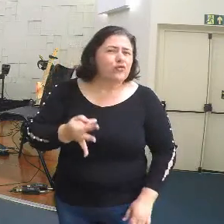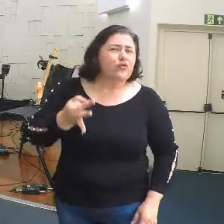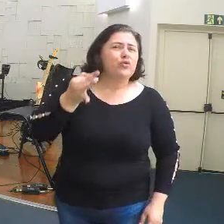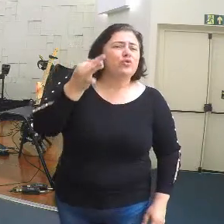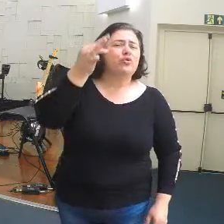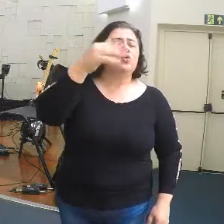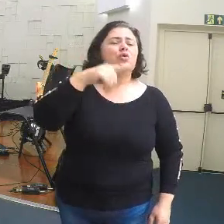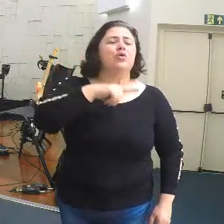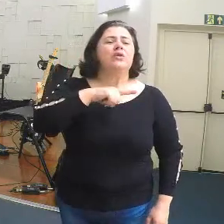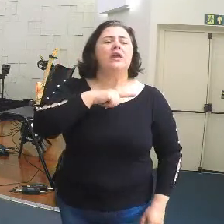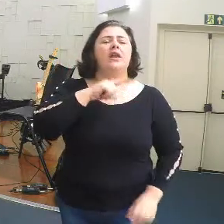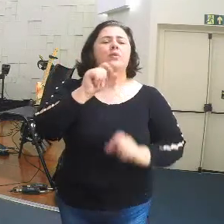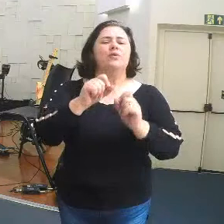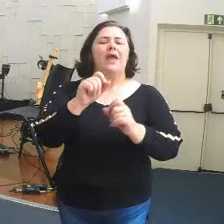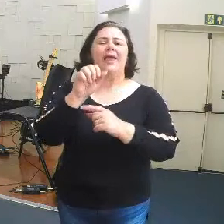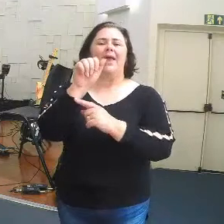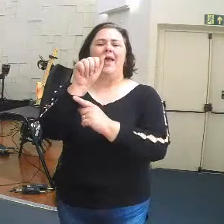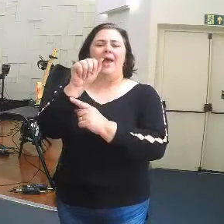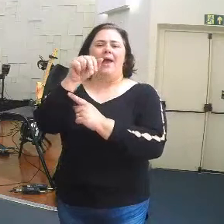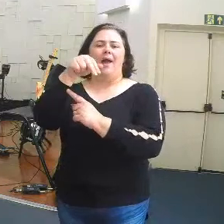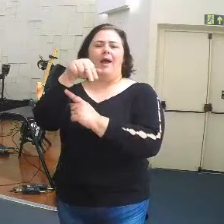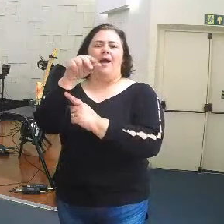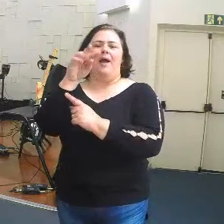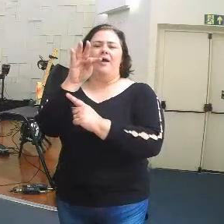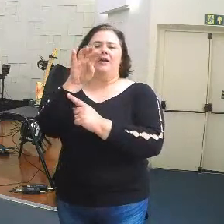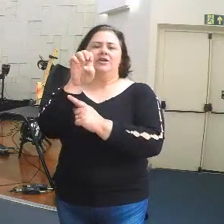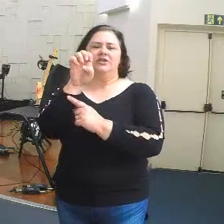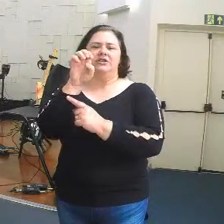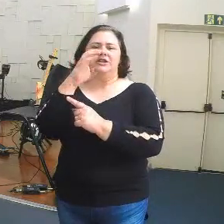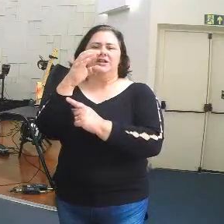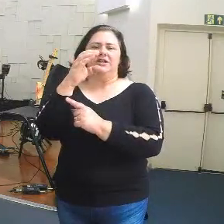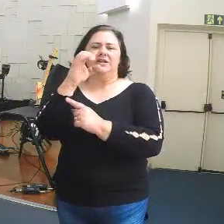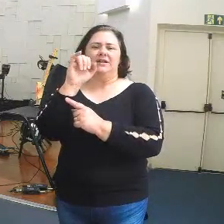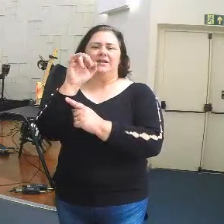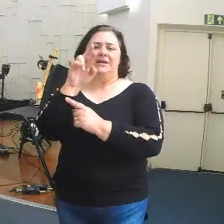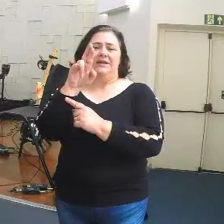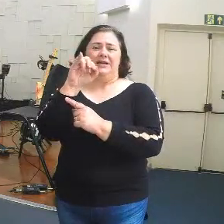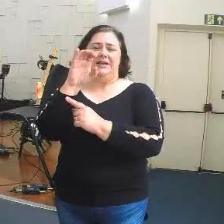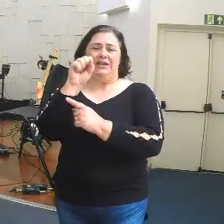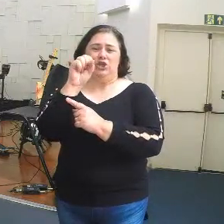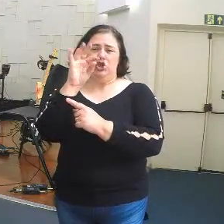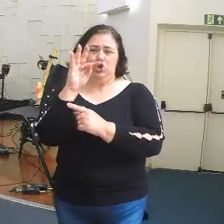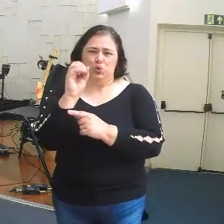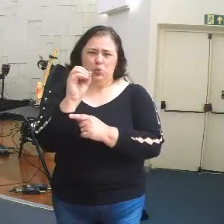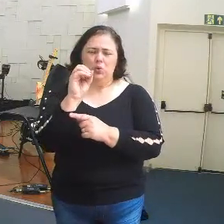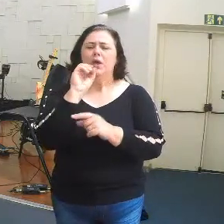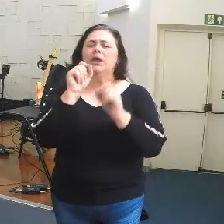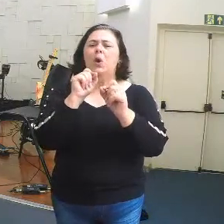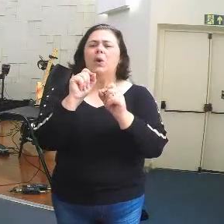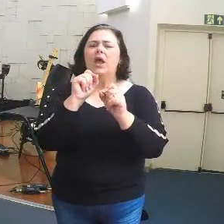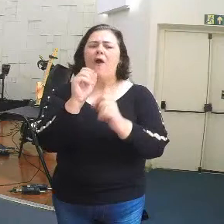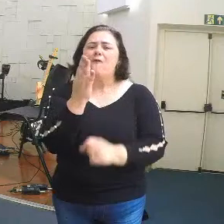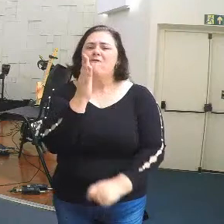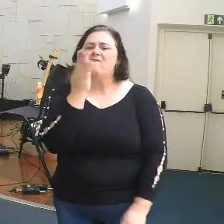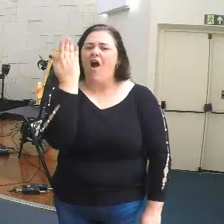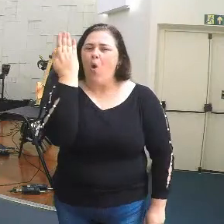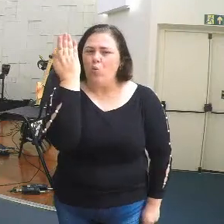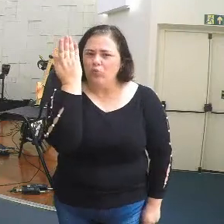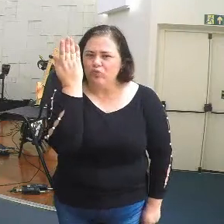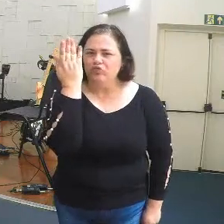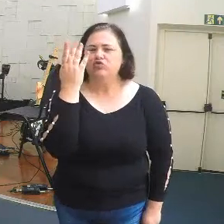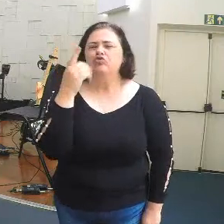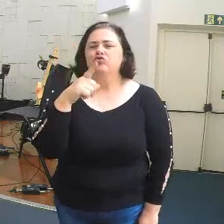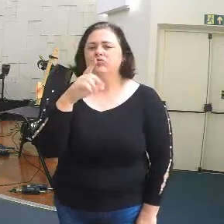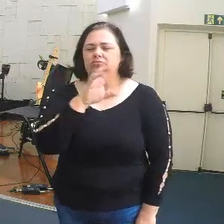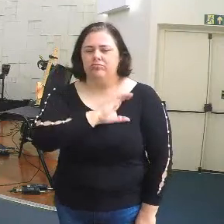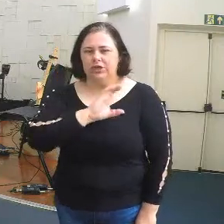muitos anticristos, no plural, têm surgido, aquele que conhecemos, pelo que conhecemos que é a